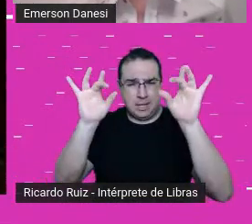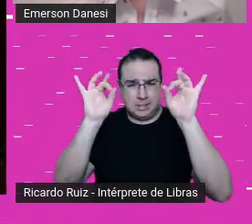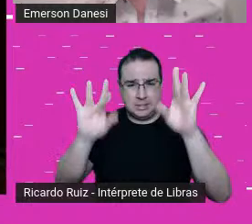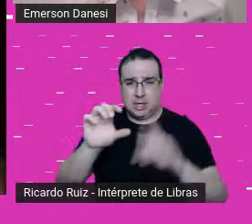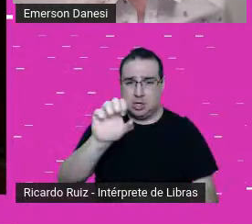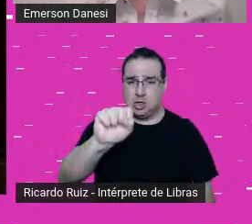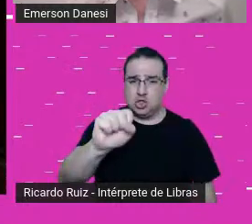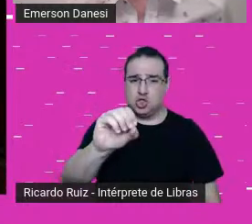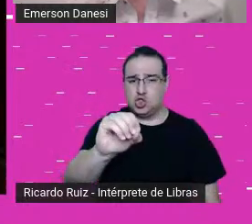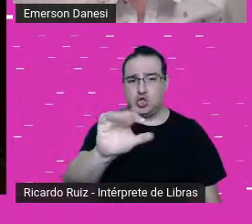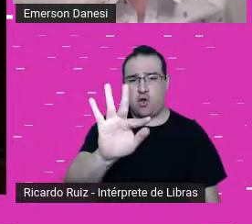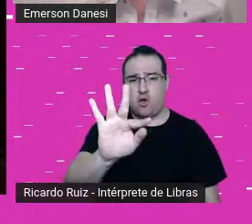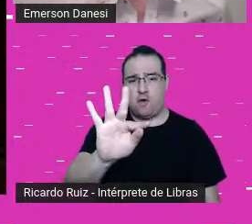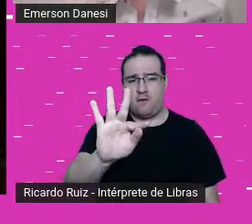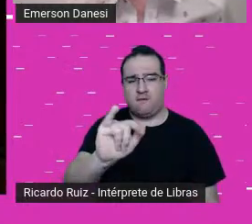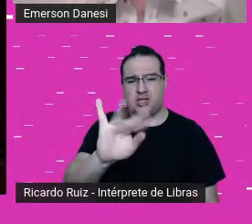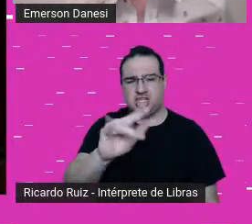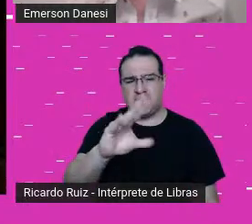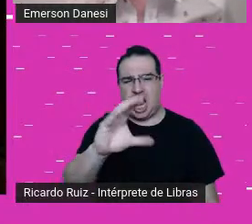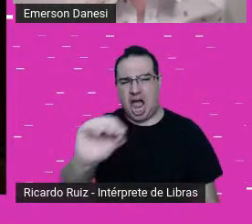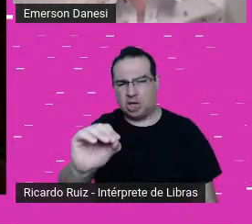por si só, né?